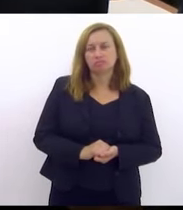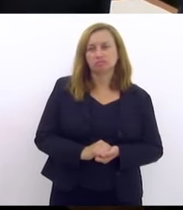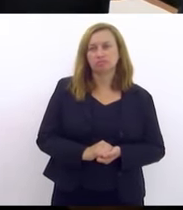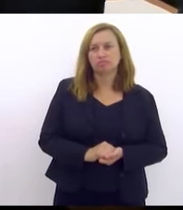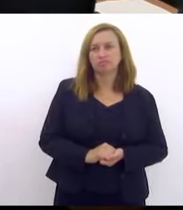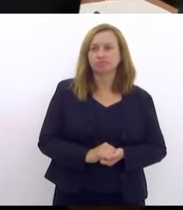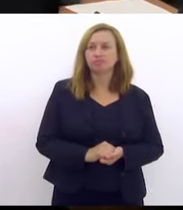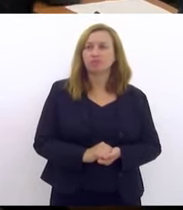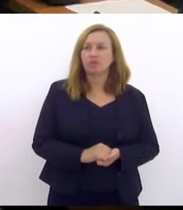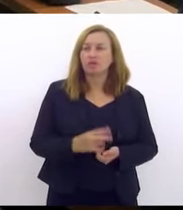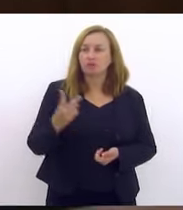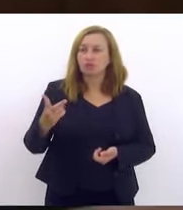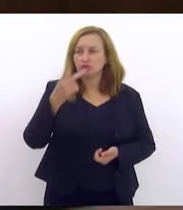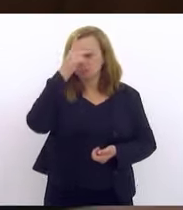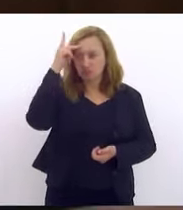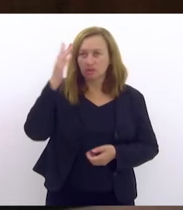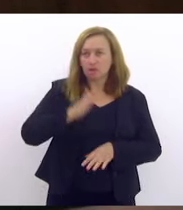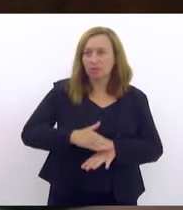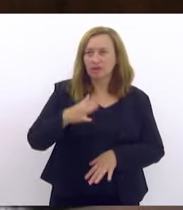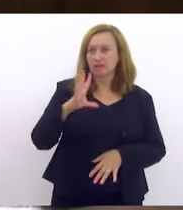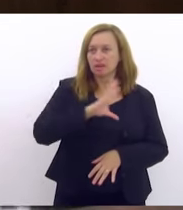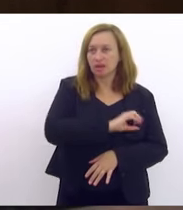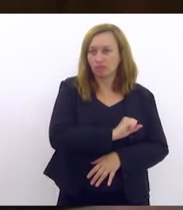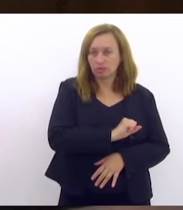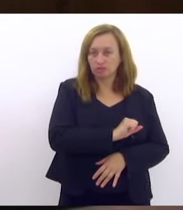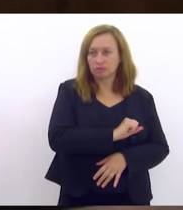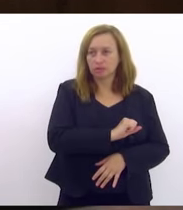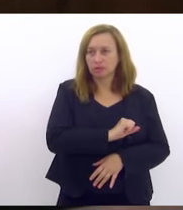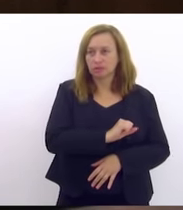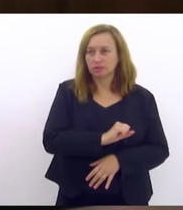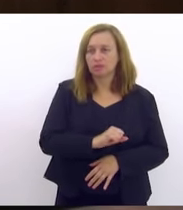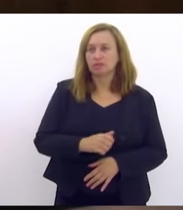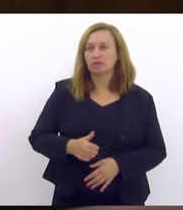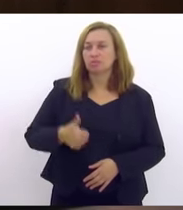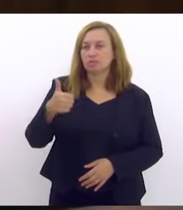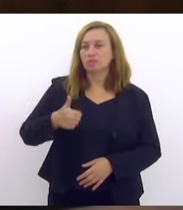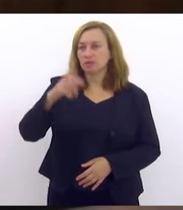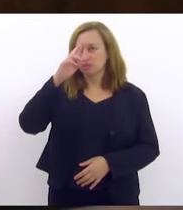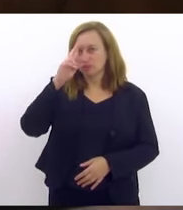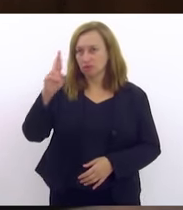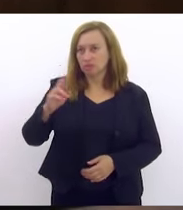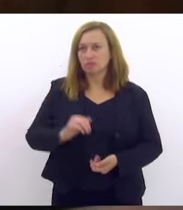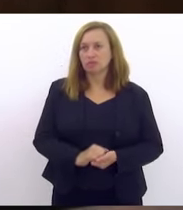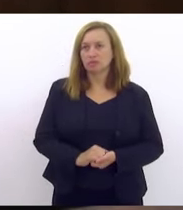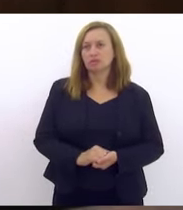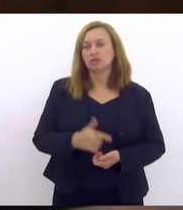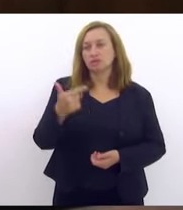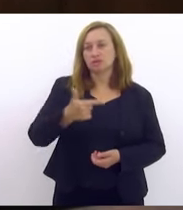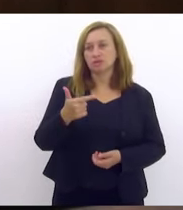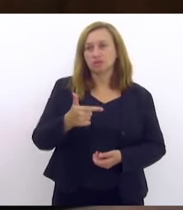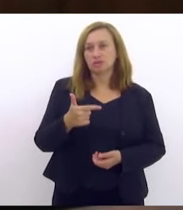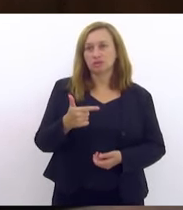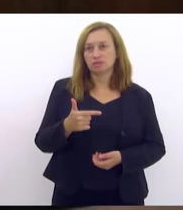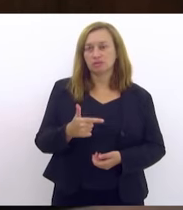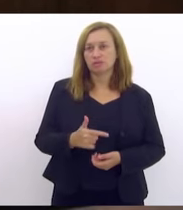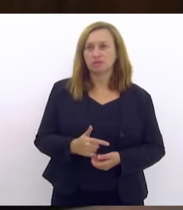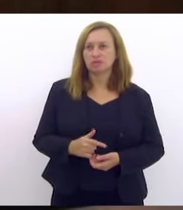Tem duas pessoas do mundo que eu mais amo e idolatro. A primeira é o senhor. E a segunda é quem o senhor